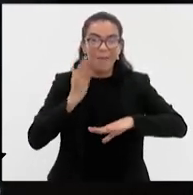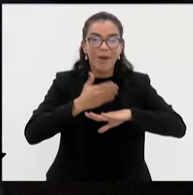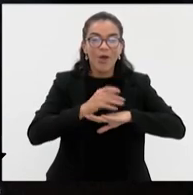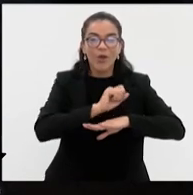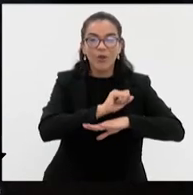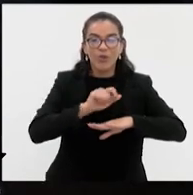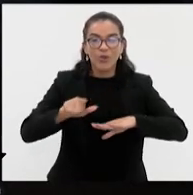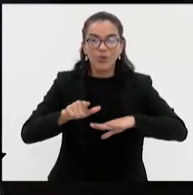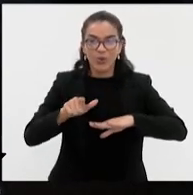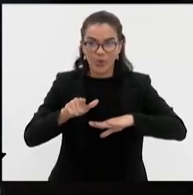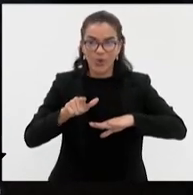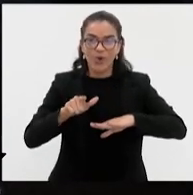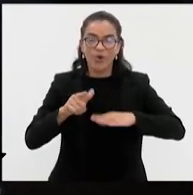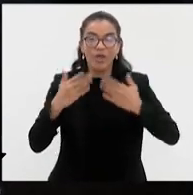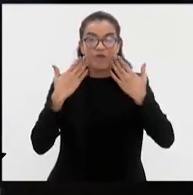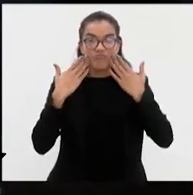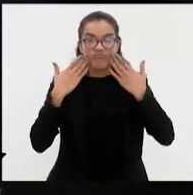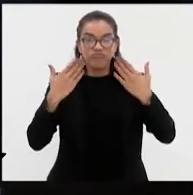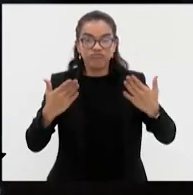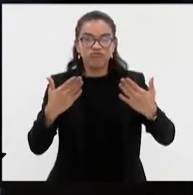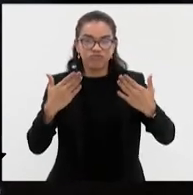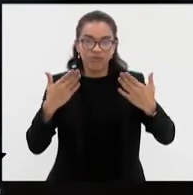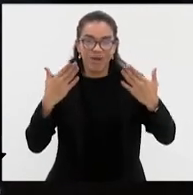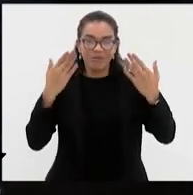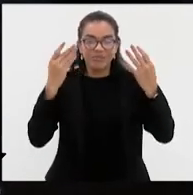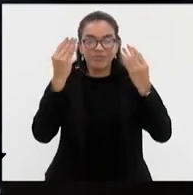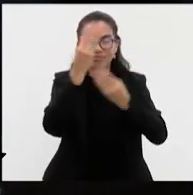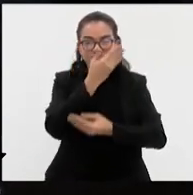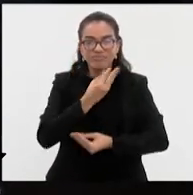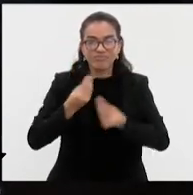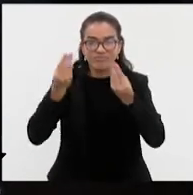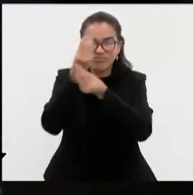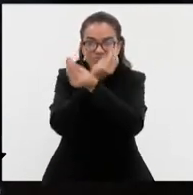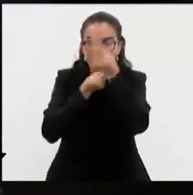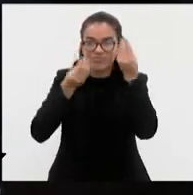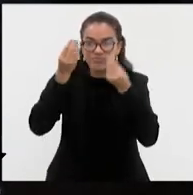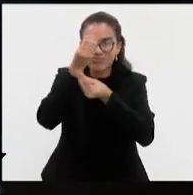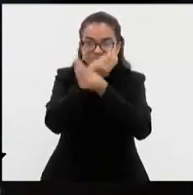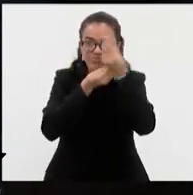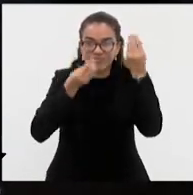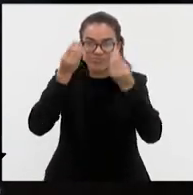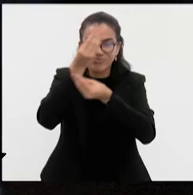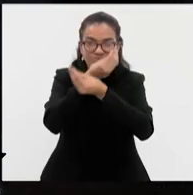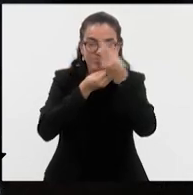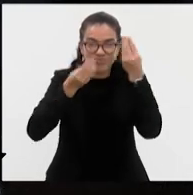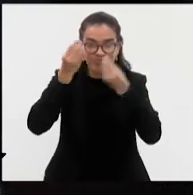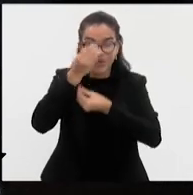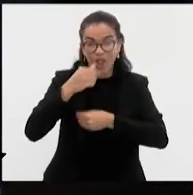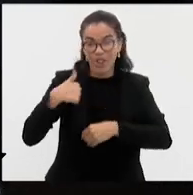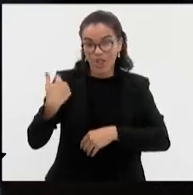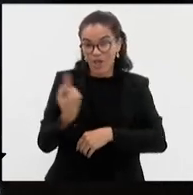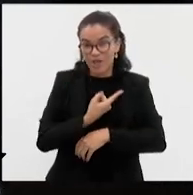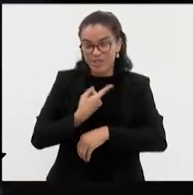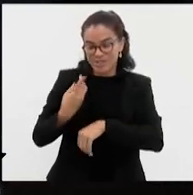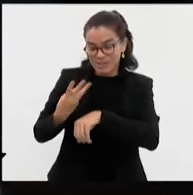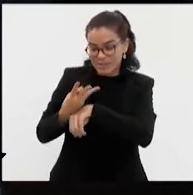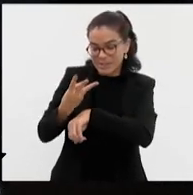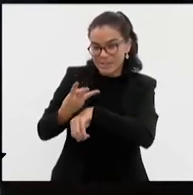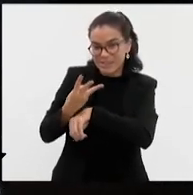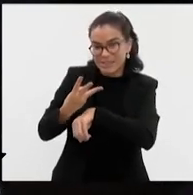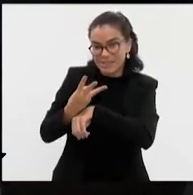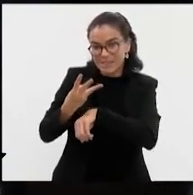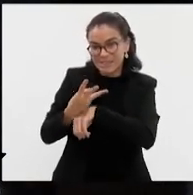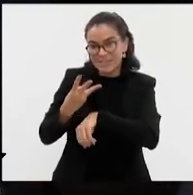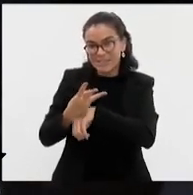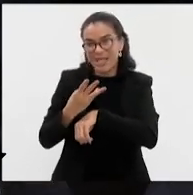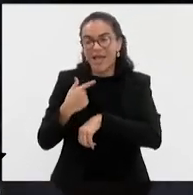sexual. A expressão sexual é uma forma de libido. Nós, que já passamos da terceira idade, a gente costuma